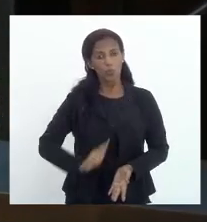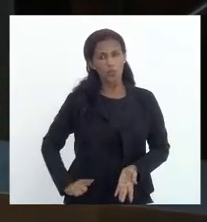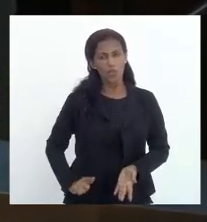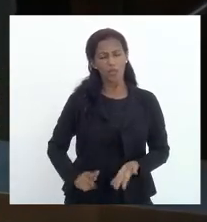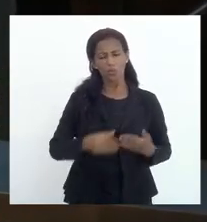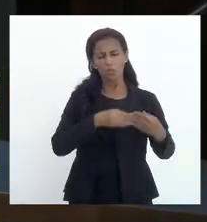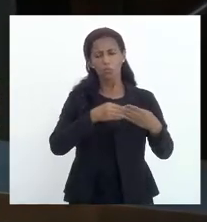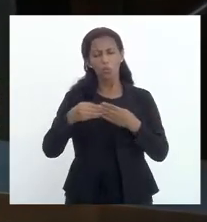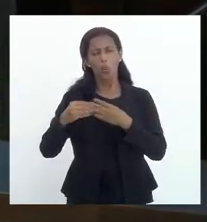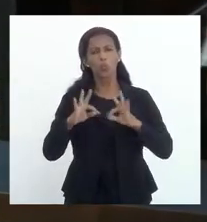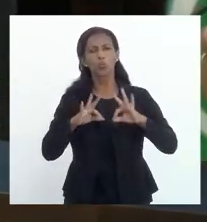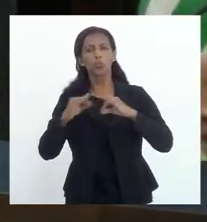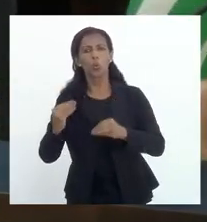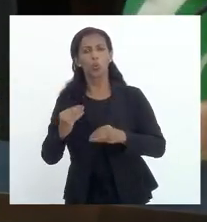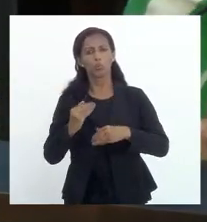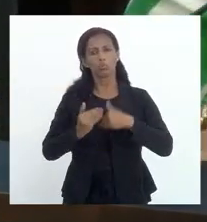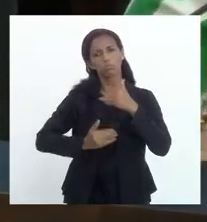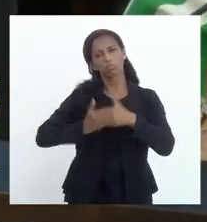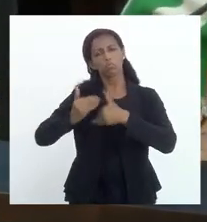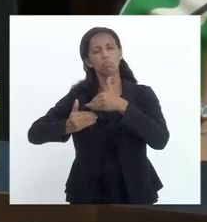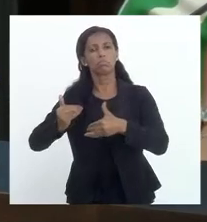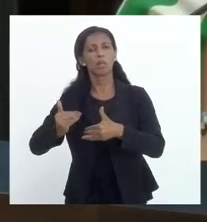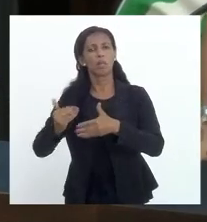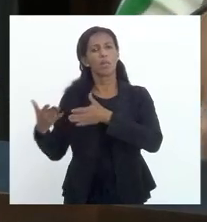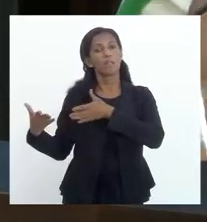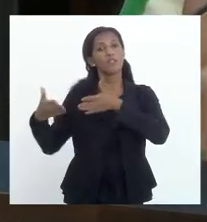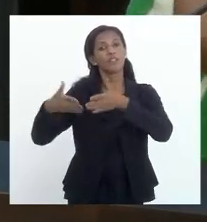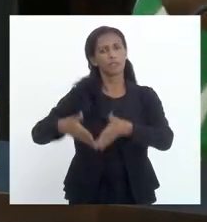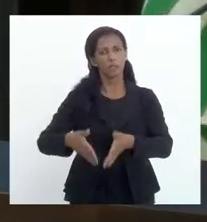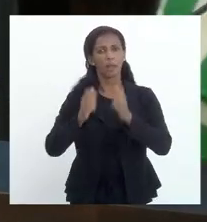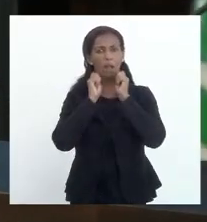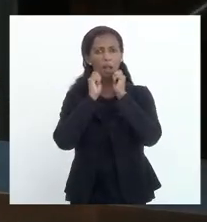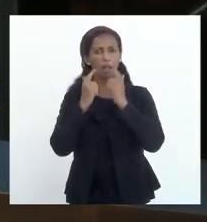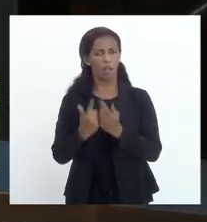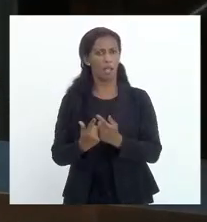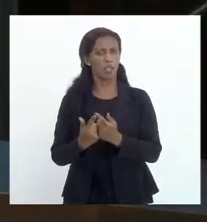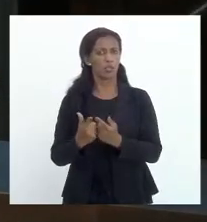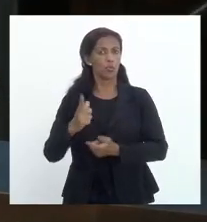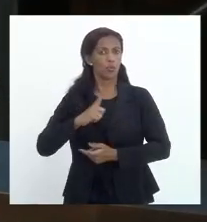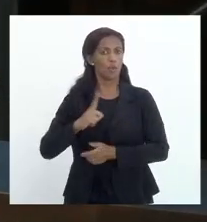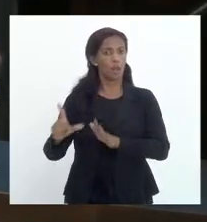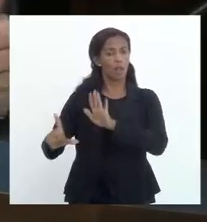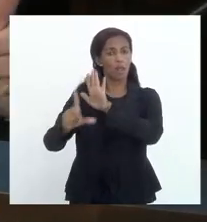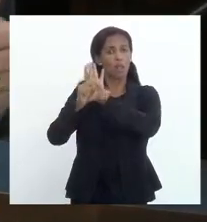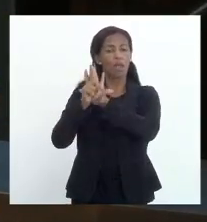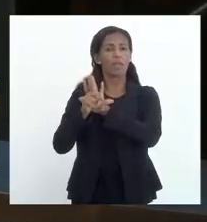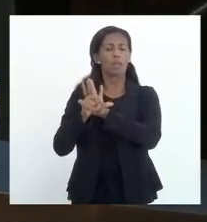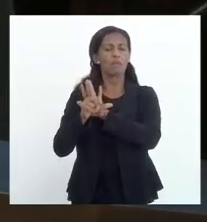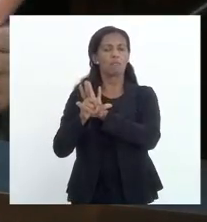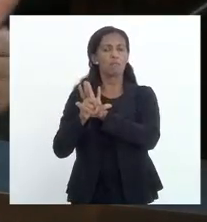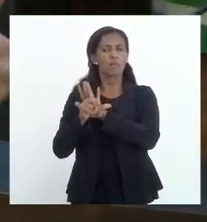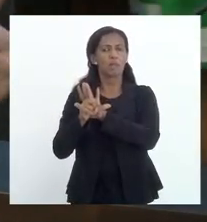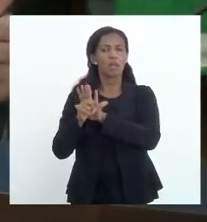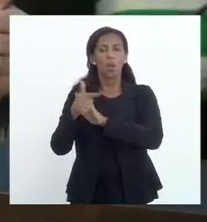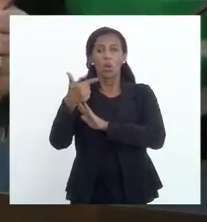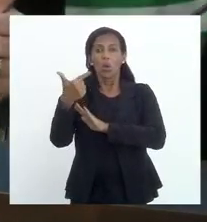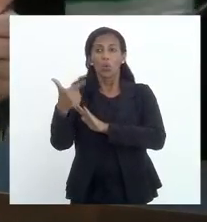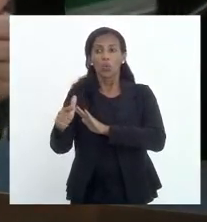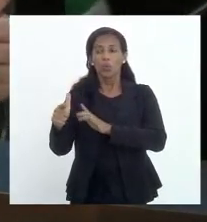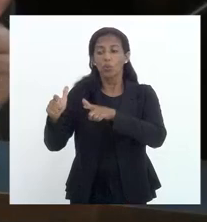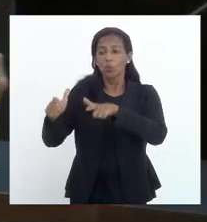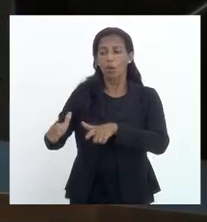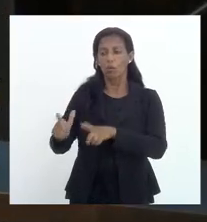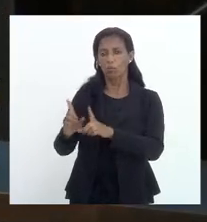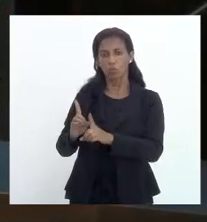conduziu todo o processo. Ele fez chegar à casa o que prevê a lei. Isso significa que não há espaço para